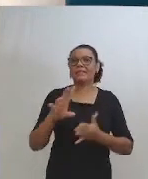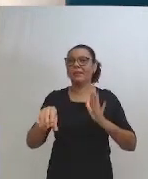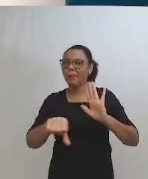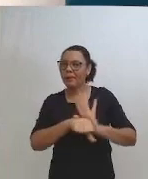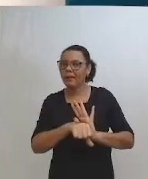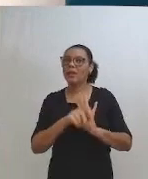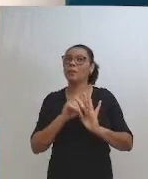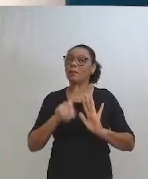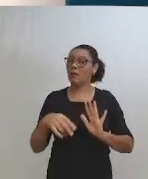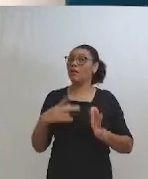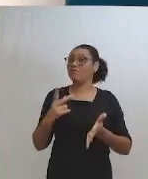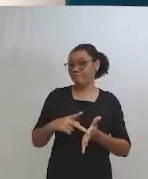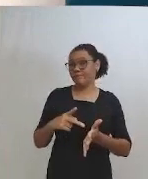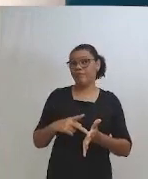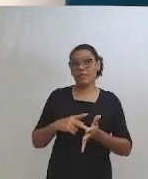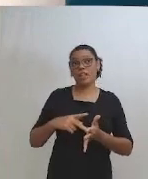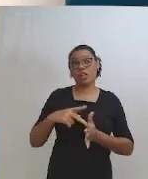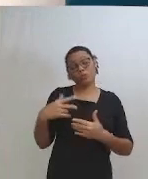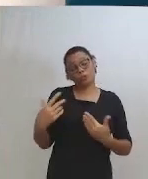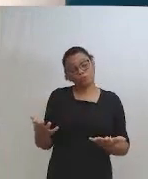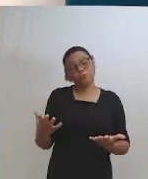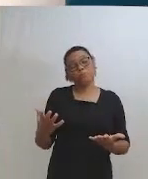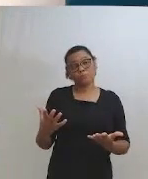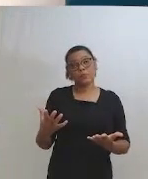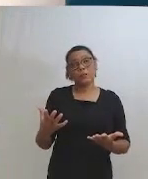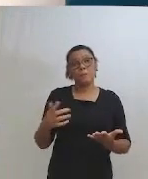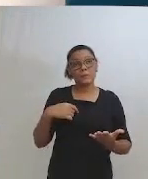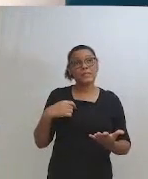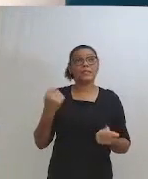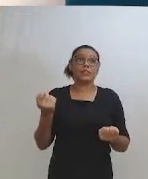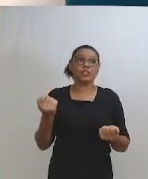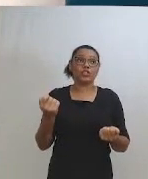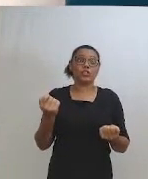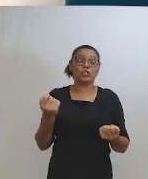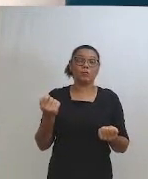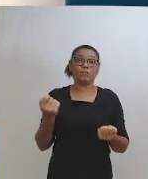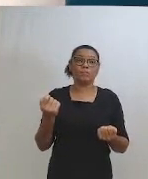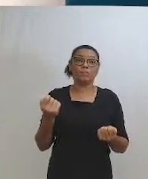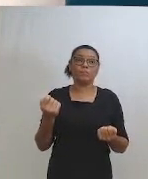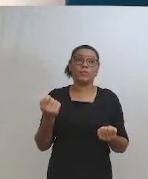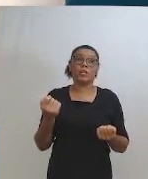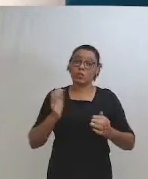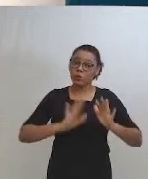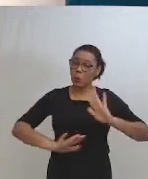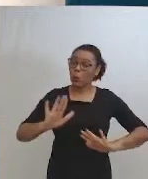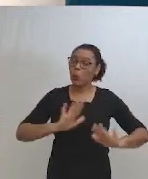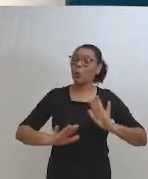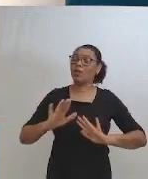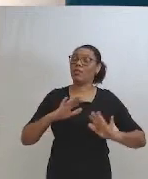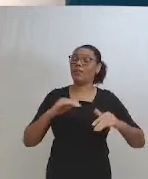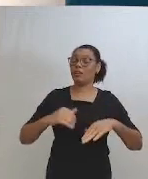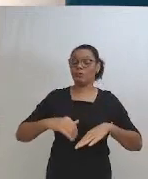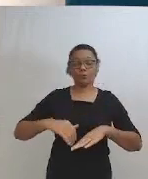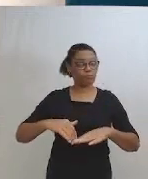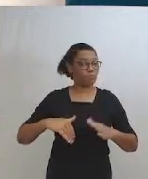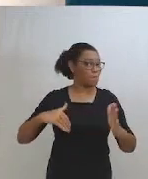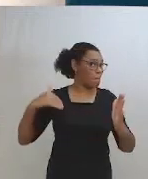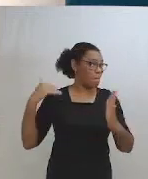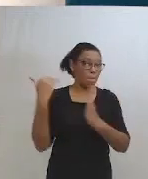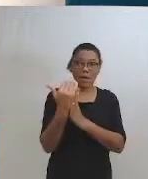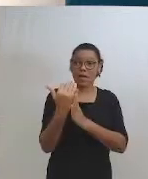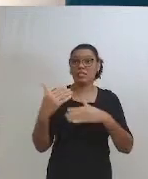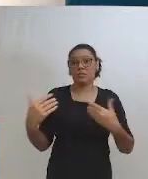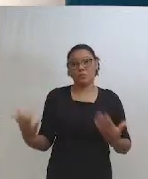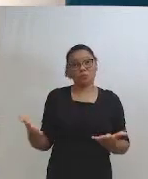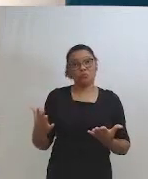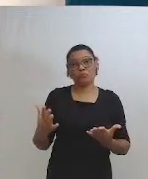a cautela máxima e eu mantenho assim a prisão preventiva. Não sei se há comentários dos pares,